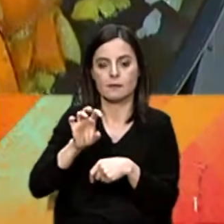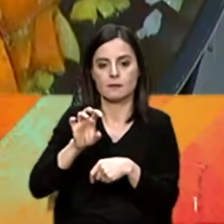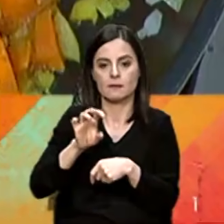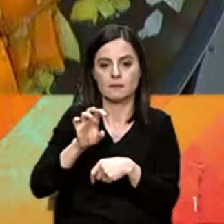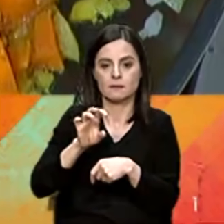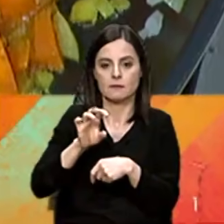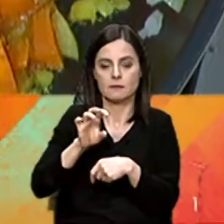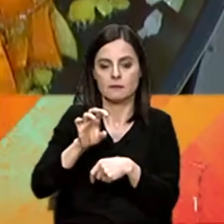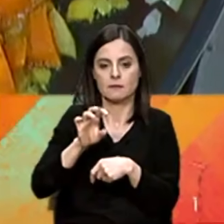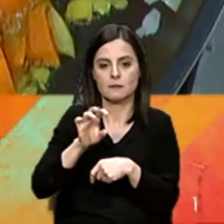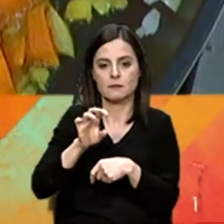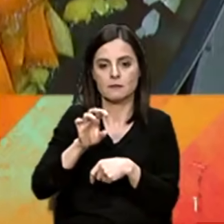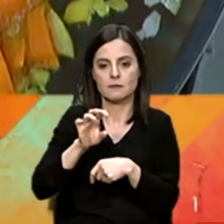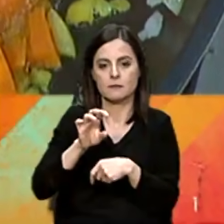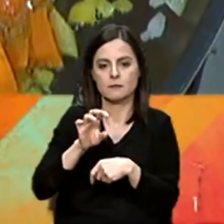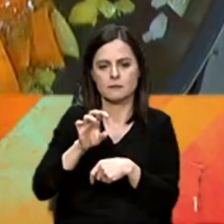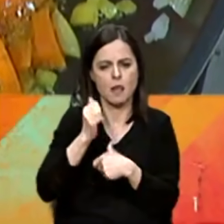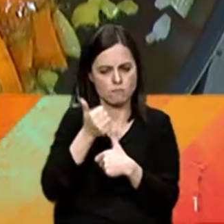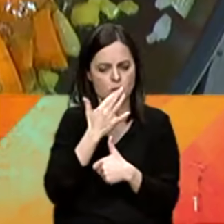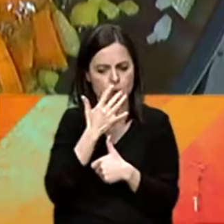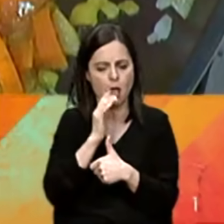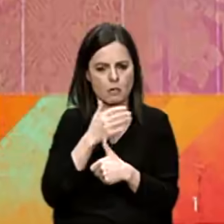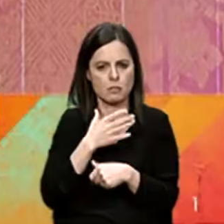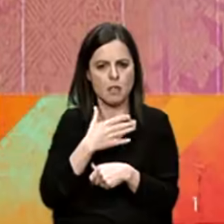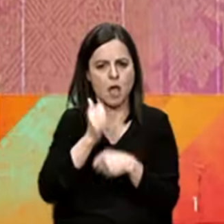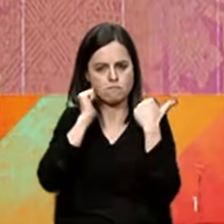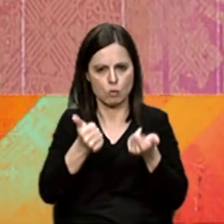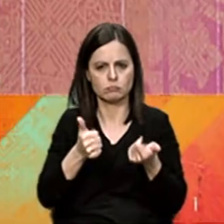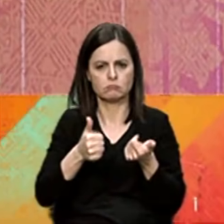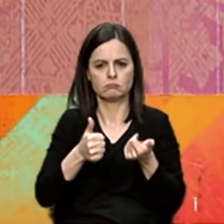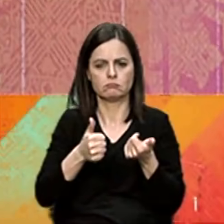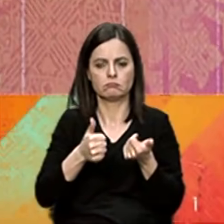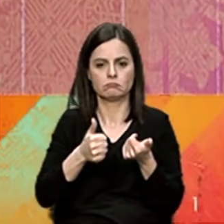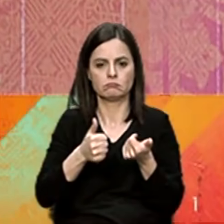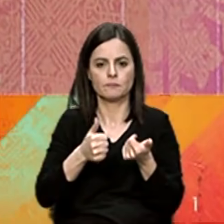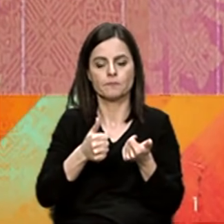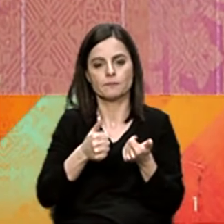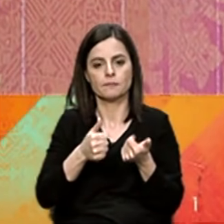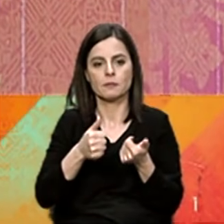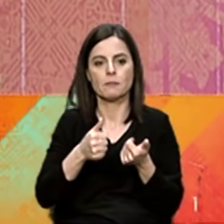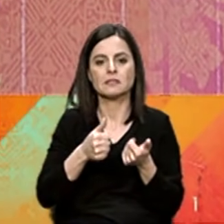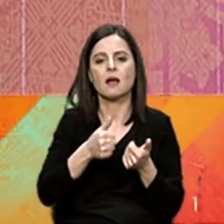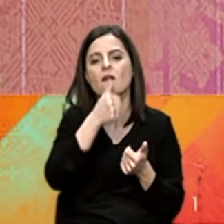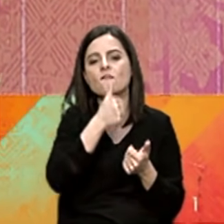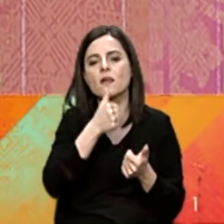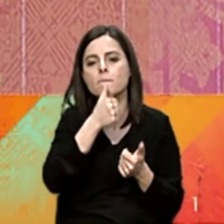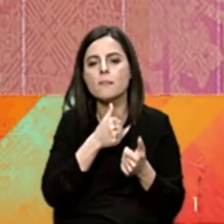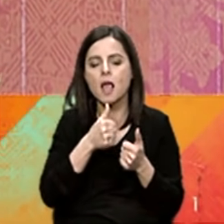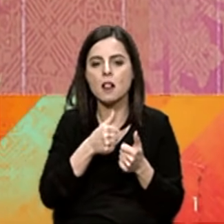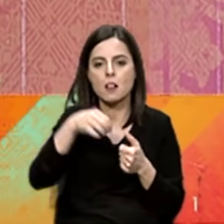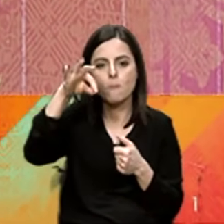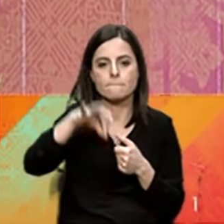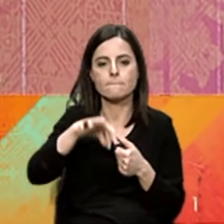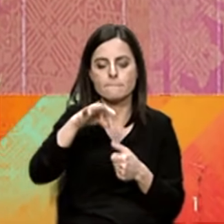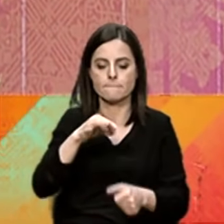aquela doçura, sabes? E também faz bem, estimula aqui o nosso sistema. Sim, um bocadinho de picante, a malagueta em particular, não é? Que é natural, portanto, um